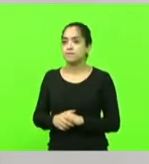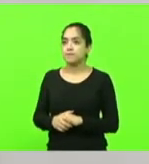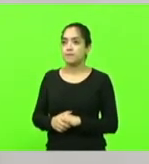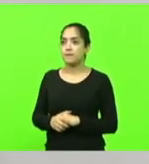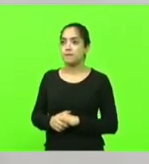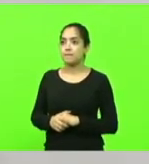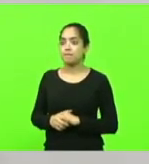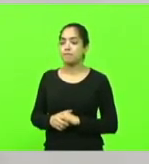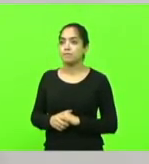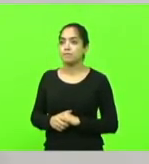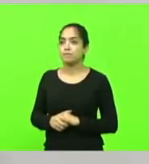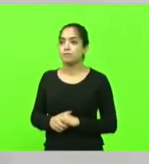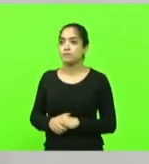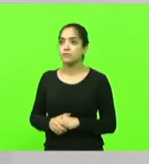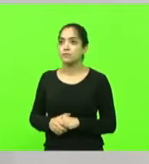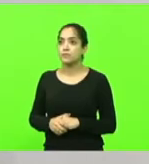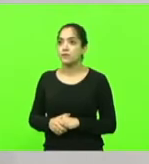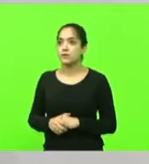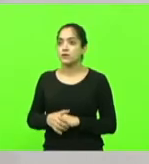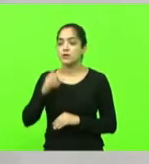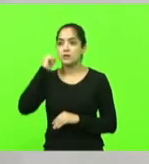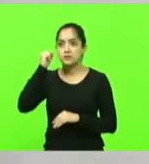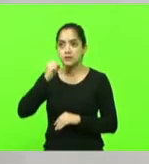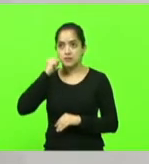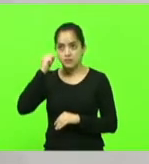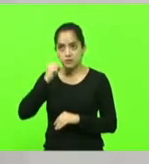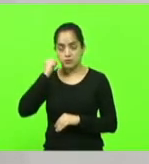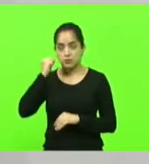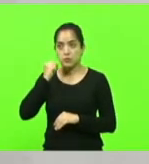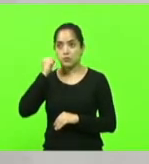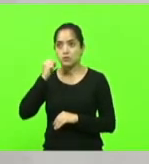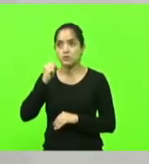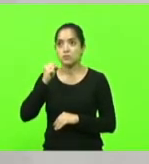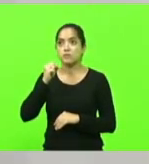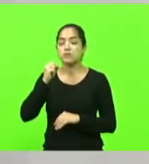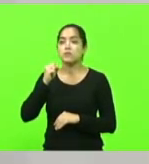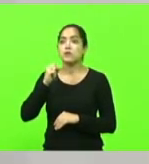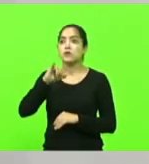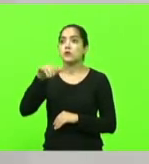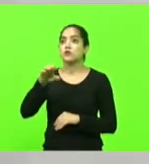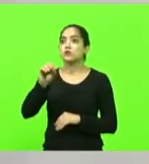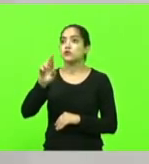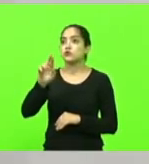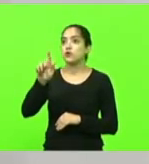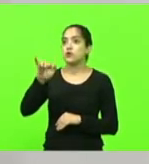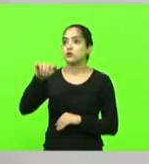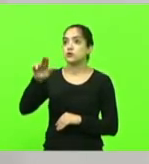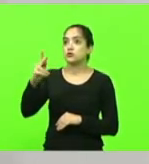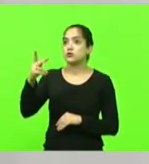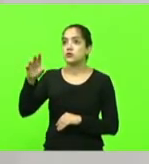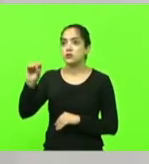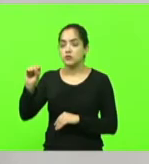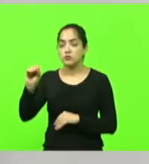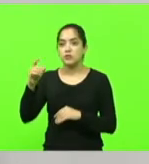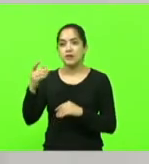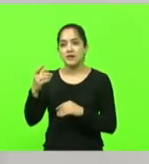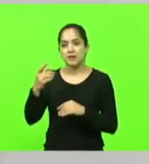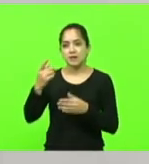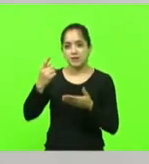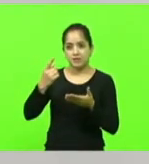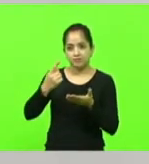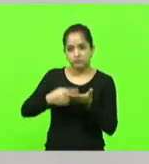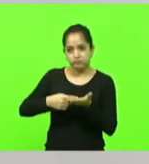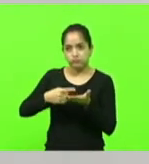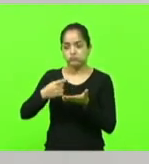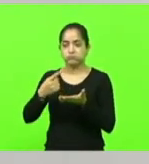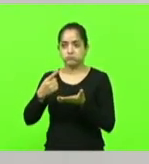que o senador Jorginho Melo havia prometido naquela reunião, o deputado